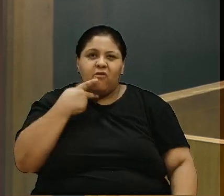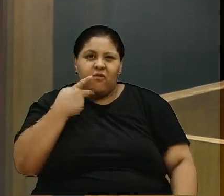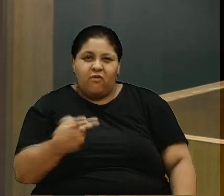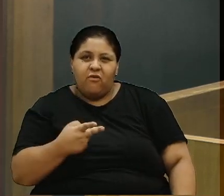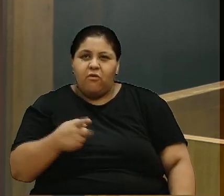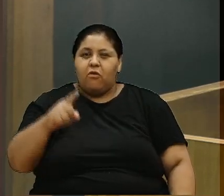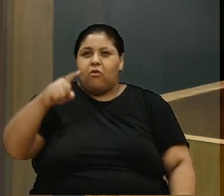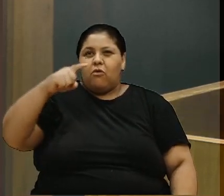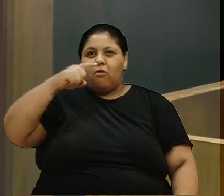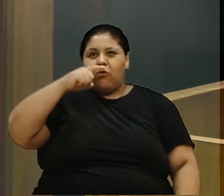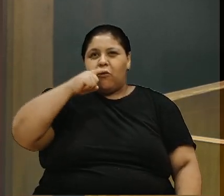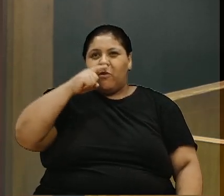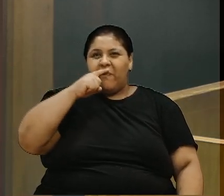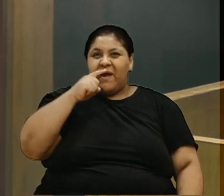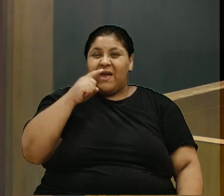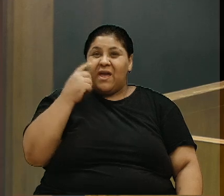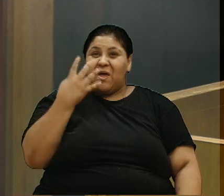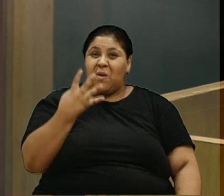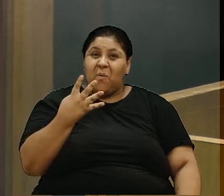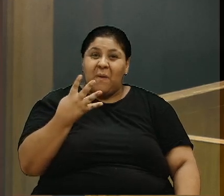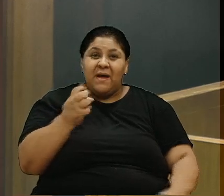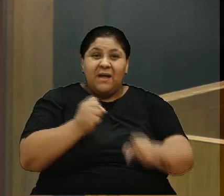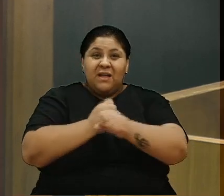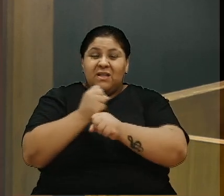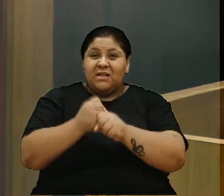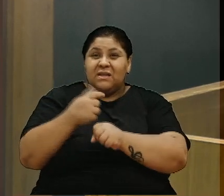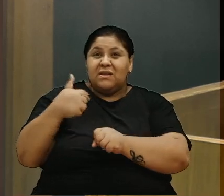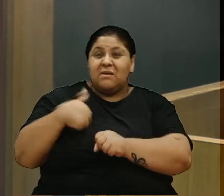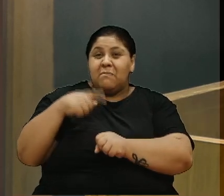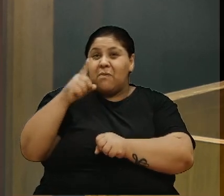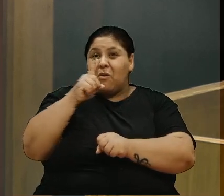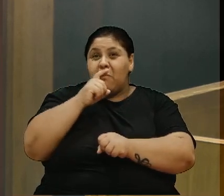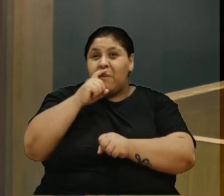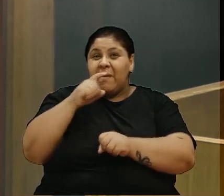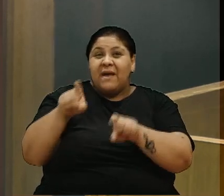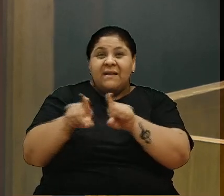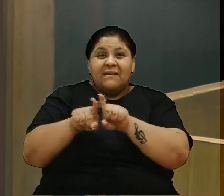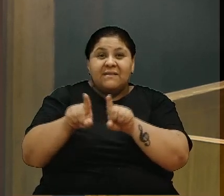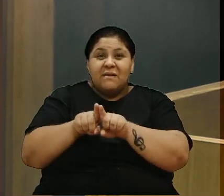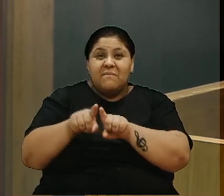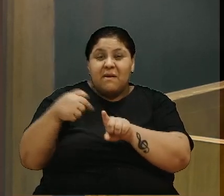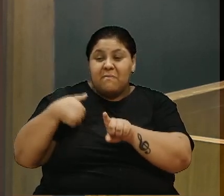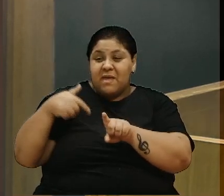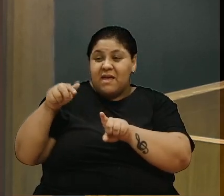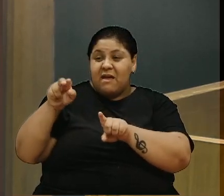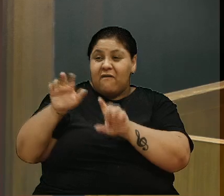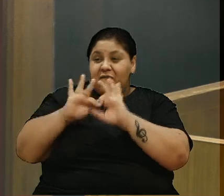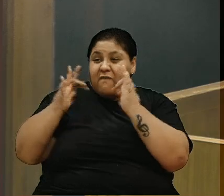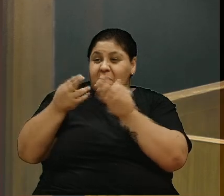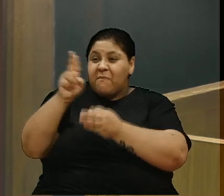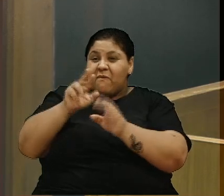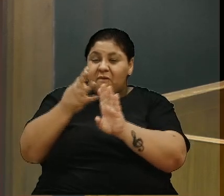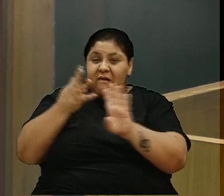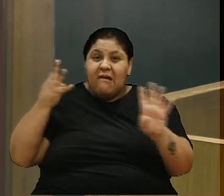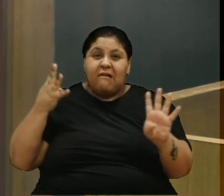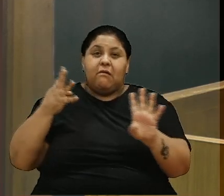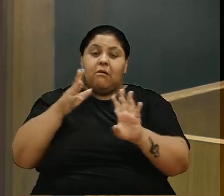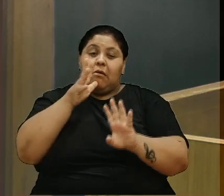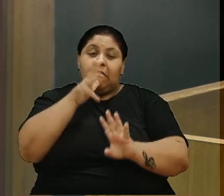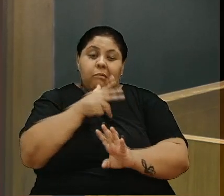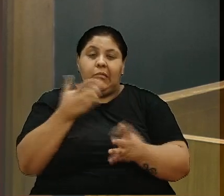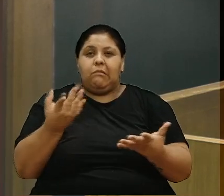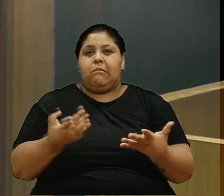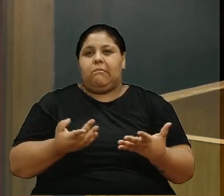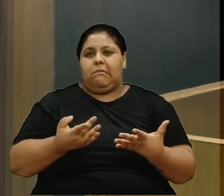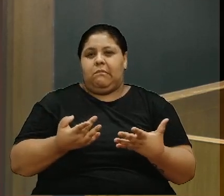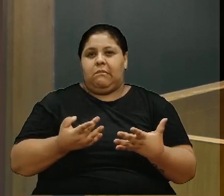pai dele que está na fila há 4 anos, o meu pai também, que a minha família usa SUS. Então as filas são muito demoradas. Por quê?